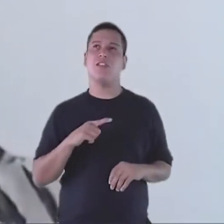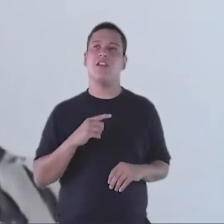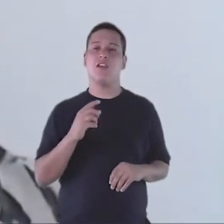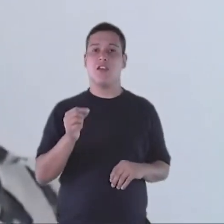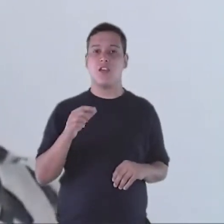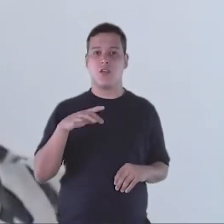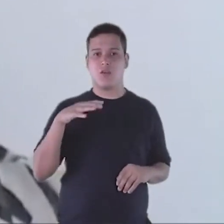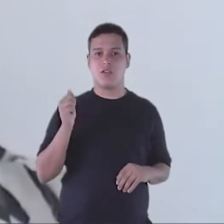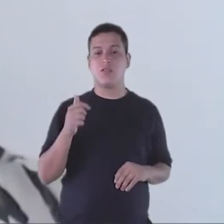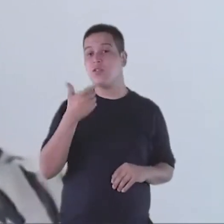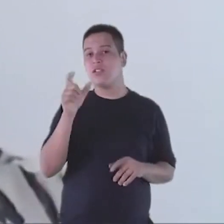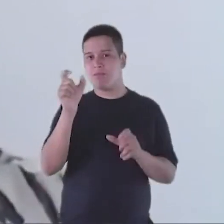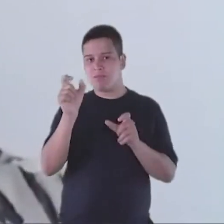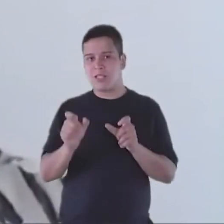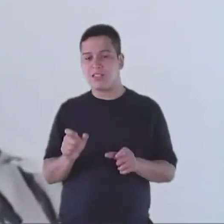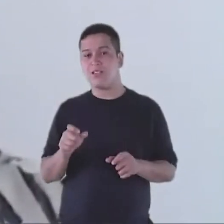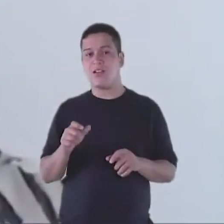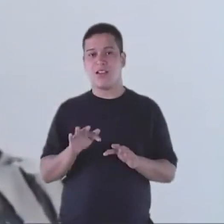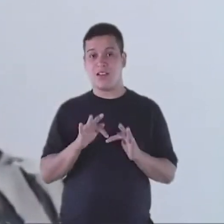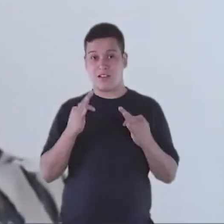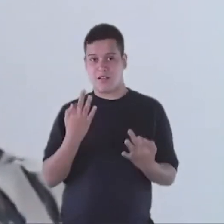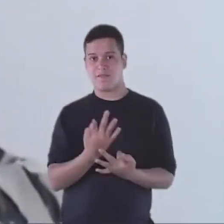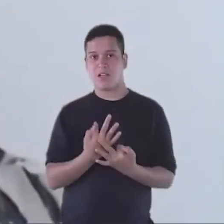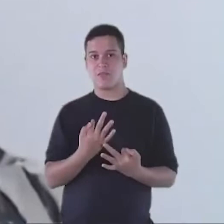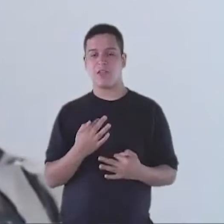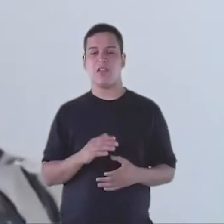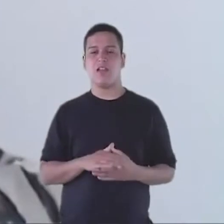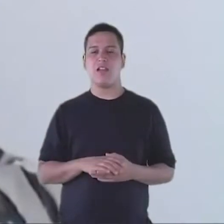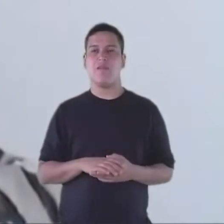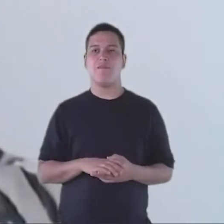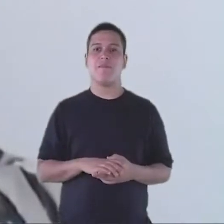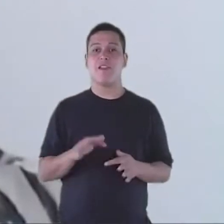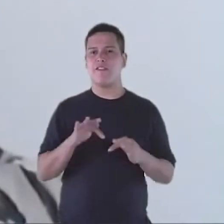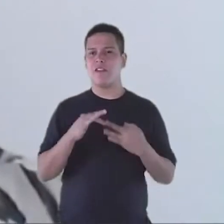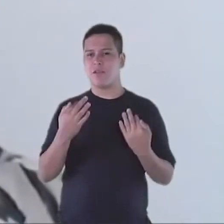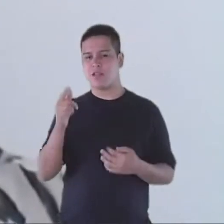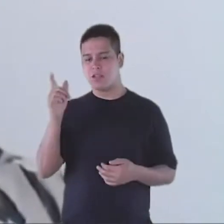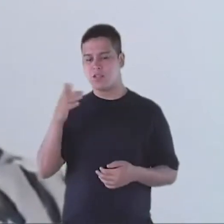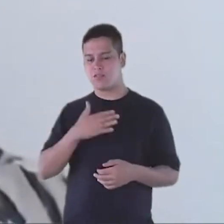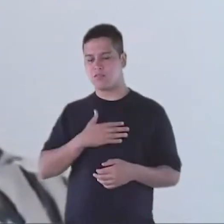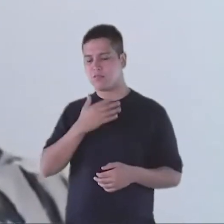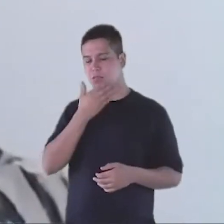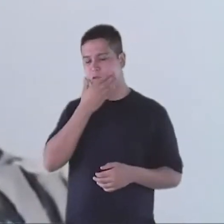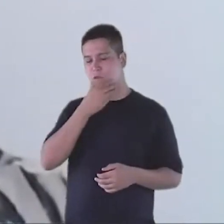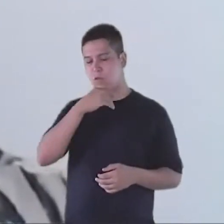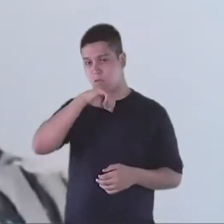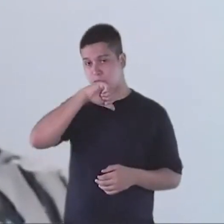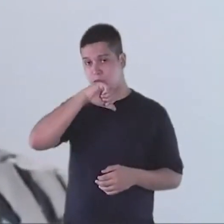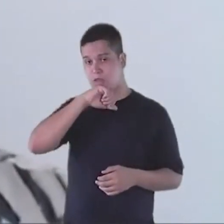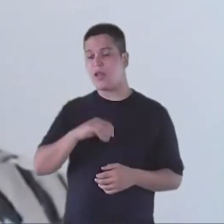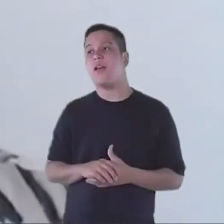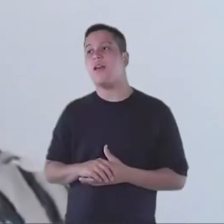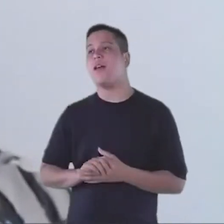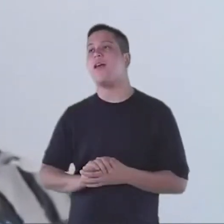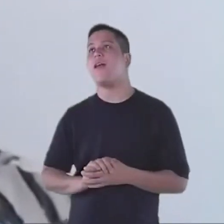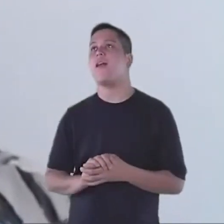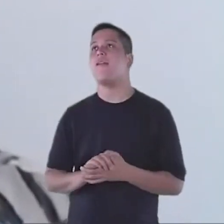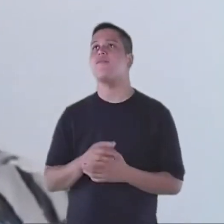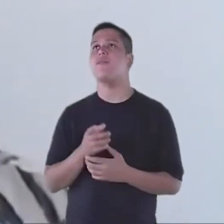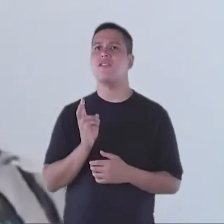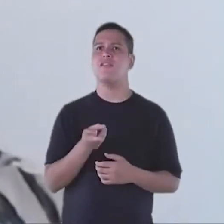uma tia paterna, que ficava